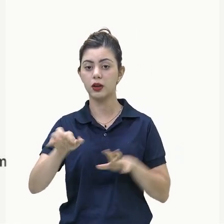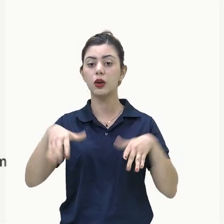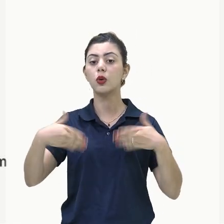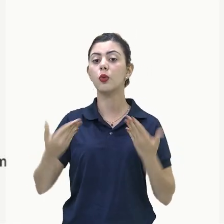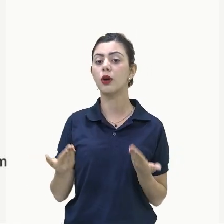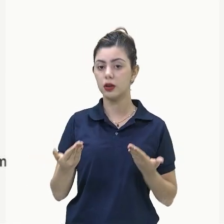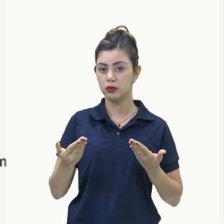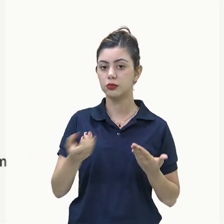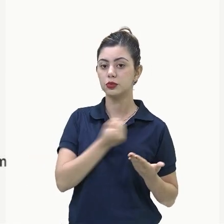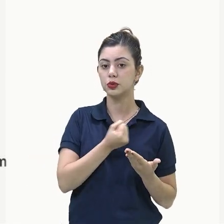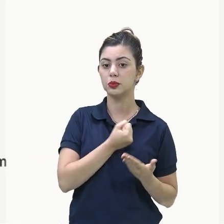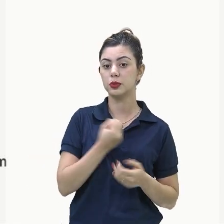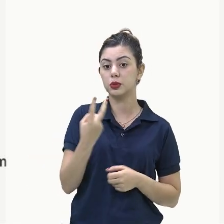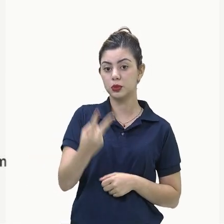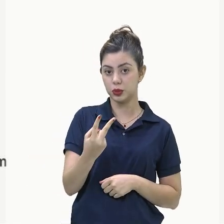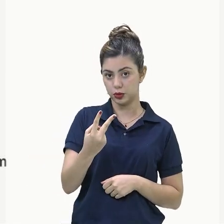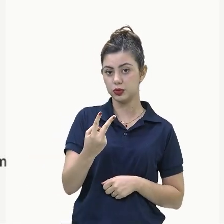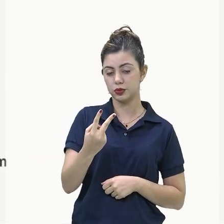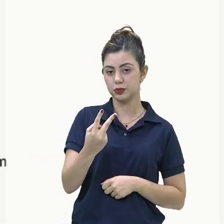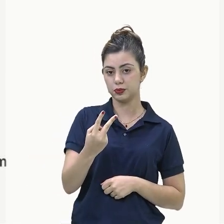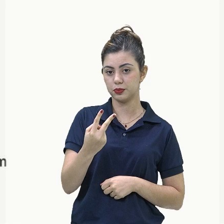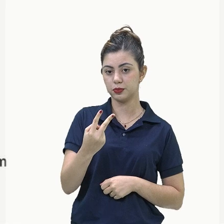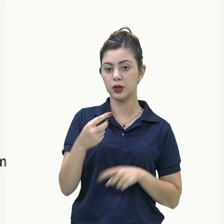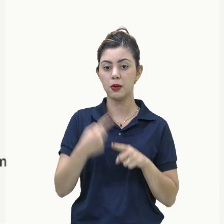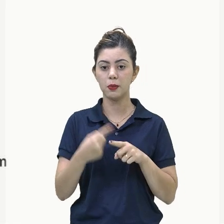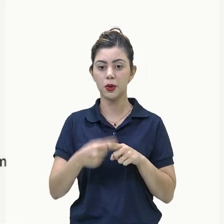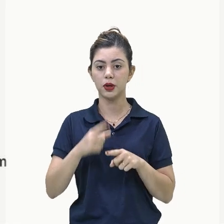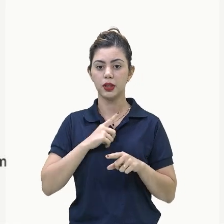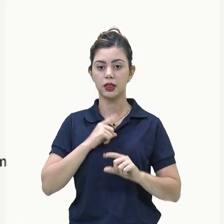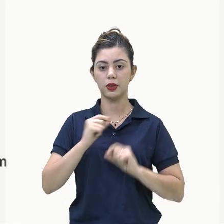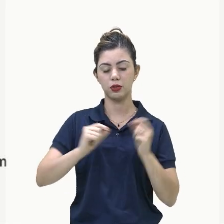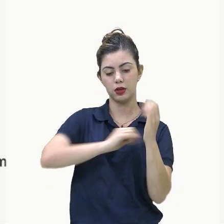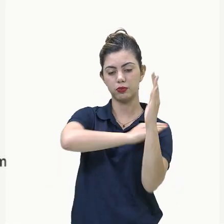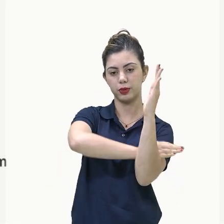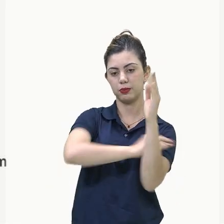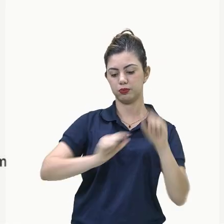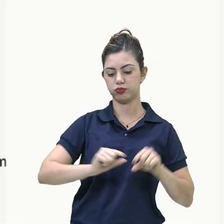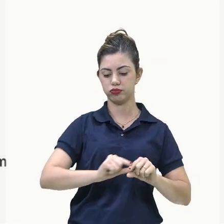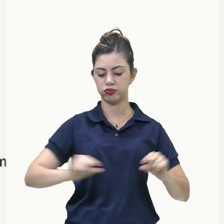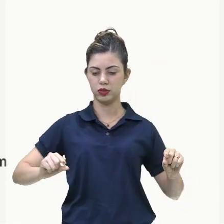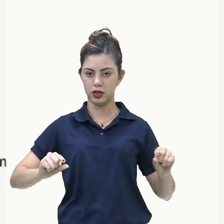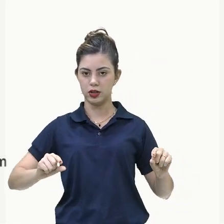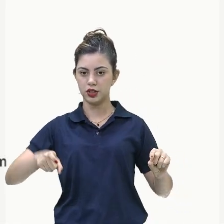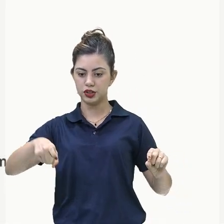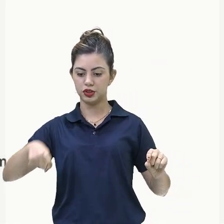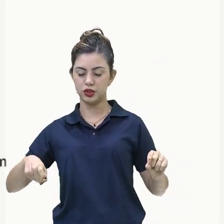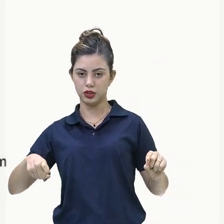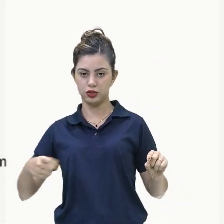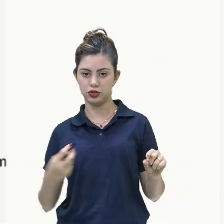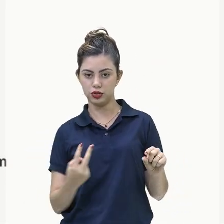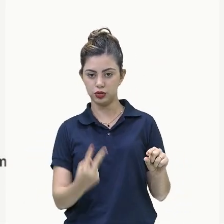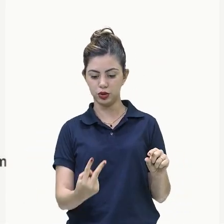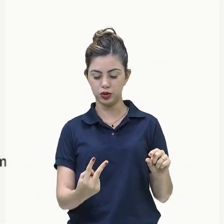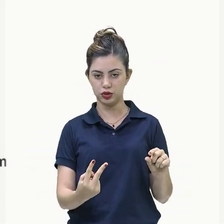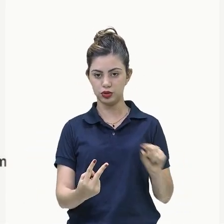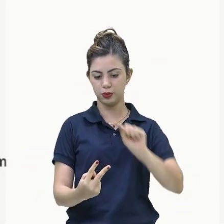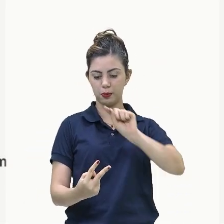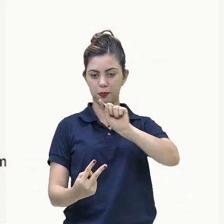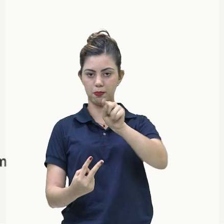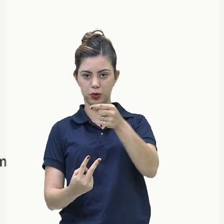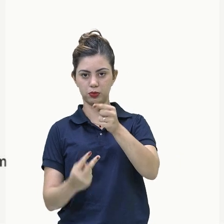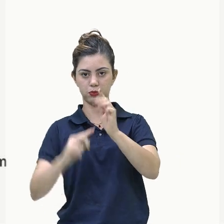vai ser 2, Porque a gente projeta então aqui, ó, lá na reta do